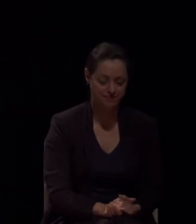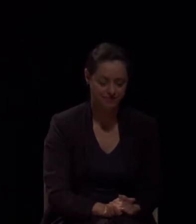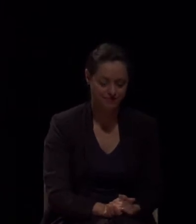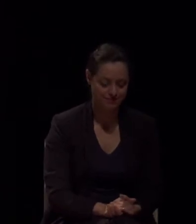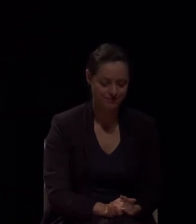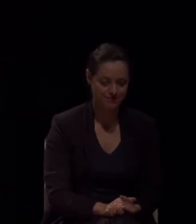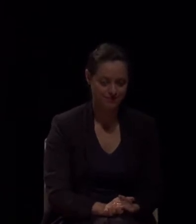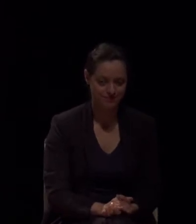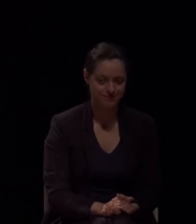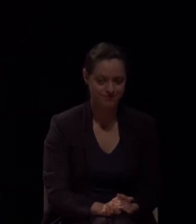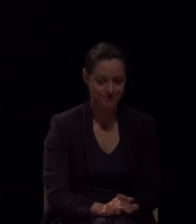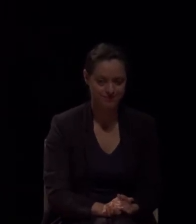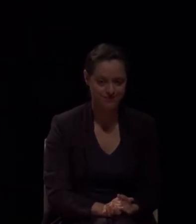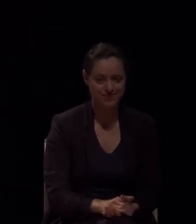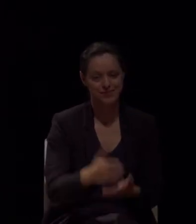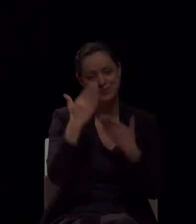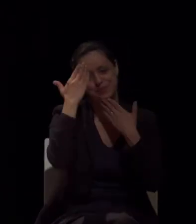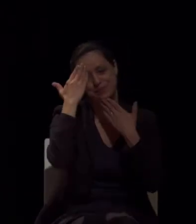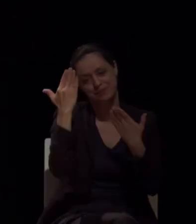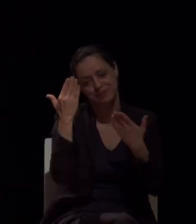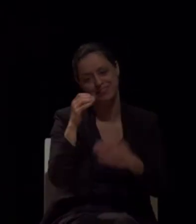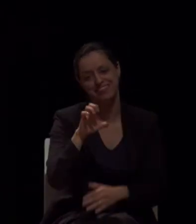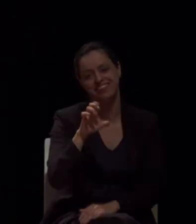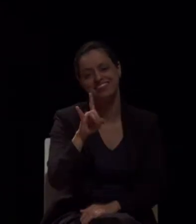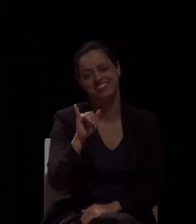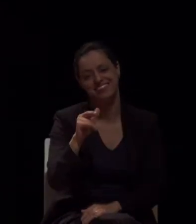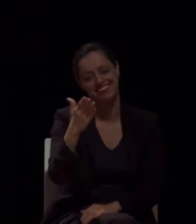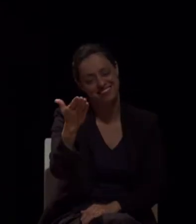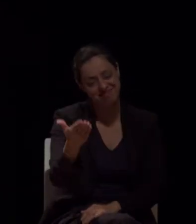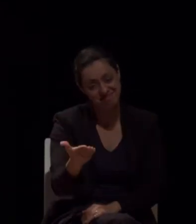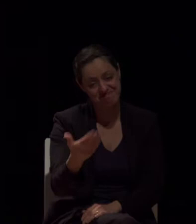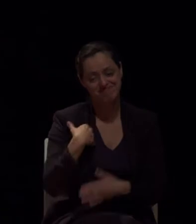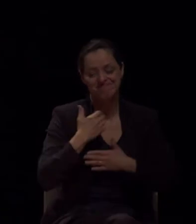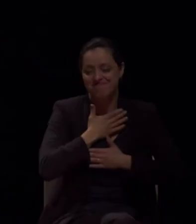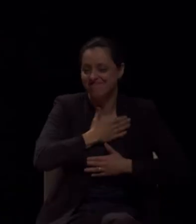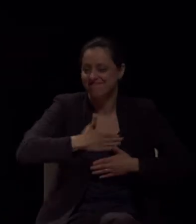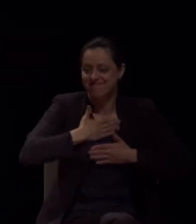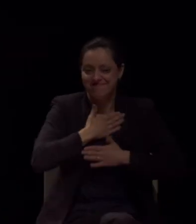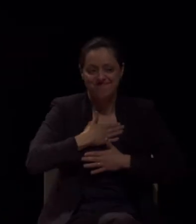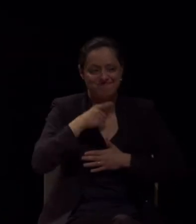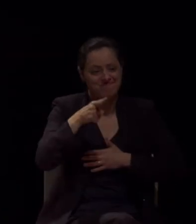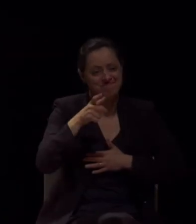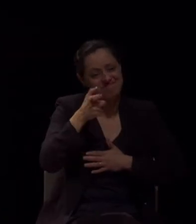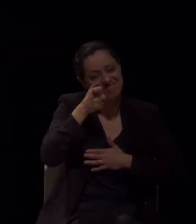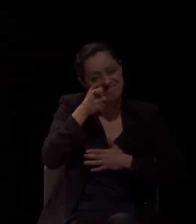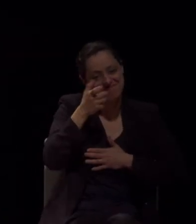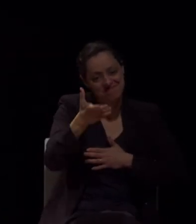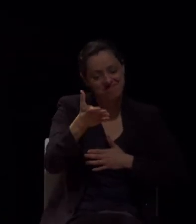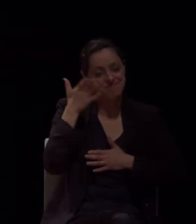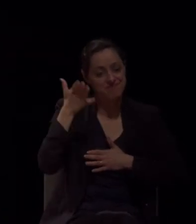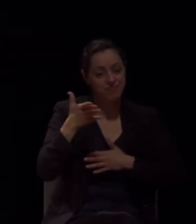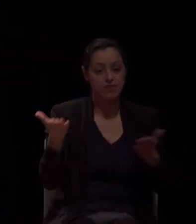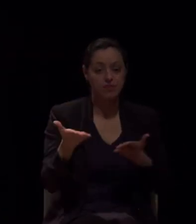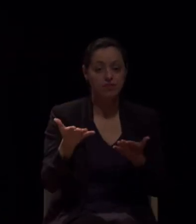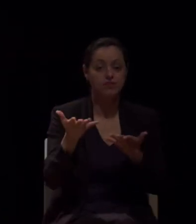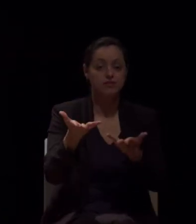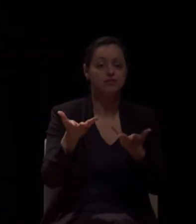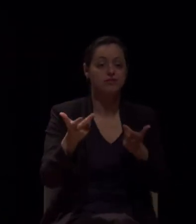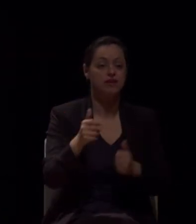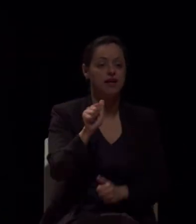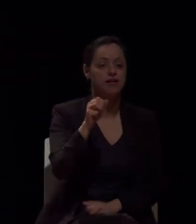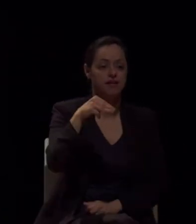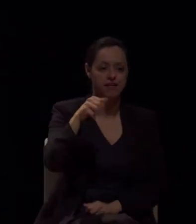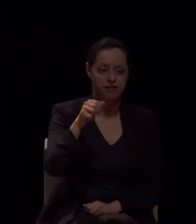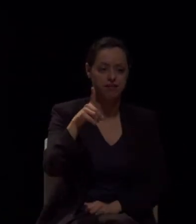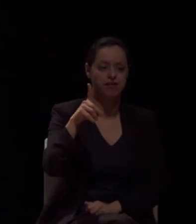muito obrigada de nenê foi um prazer ouvi lá agora nós vamos chamar amanda carneiro que é uma